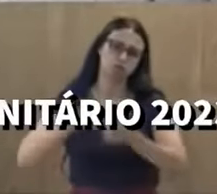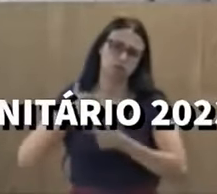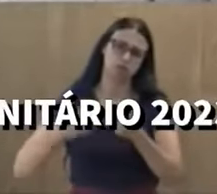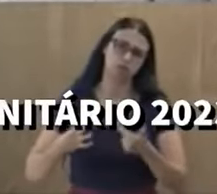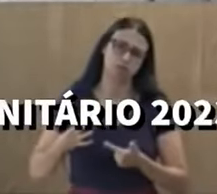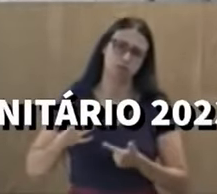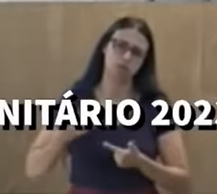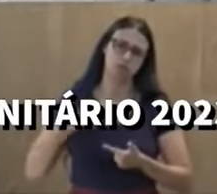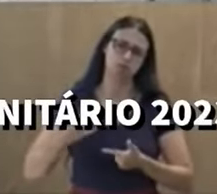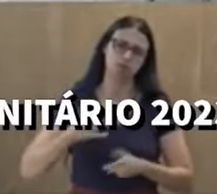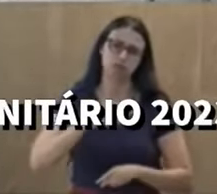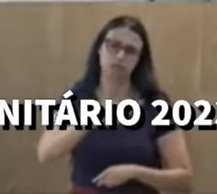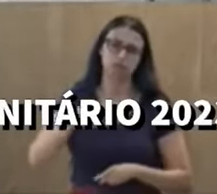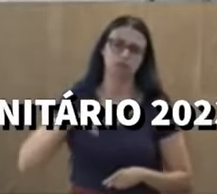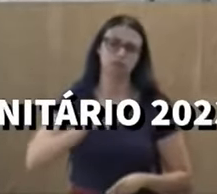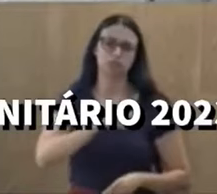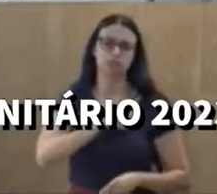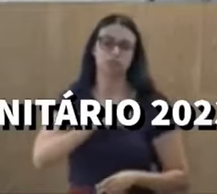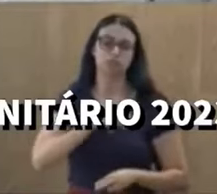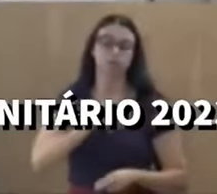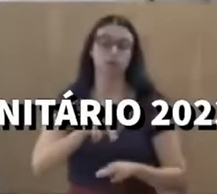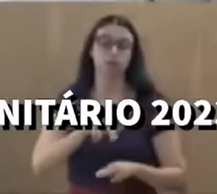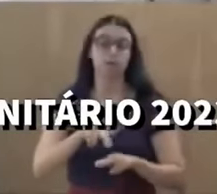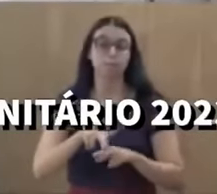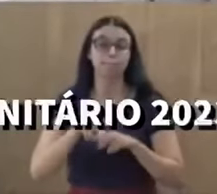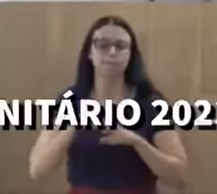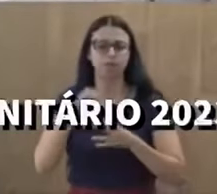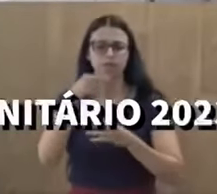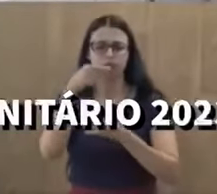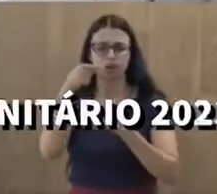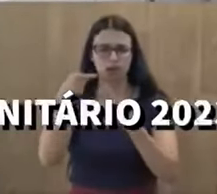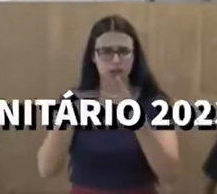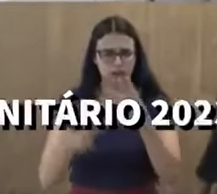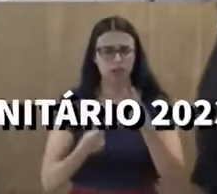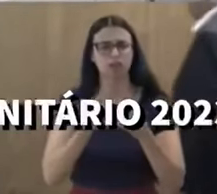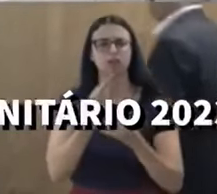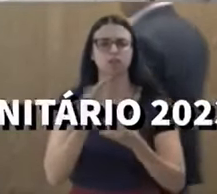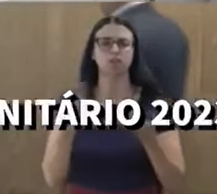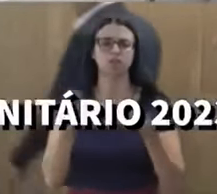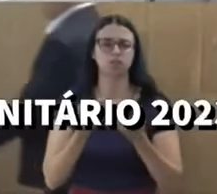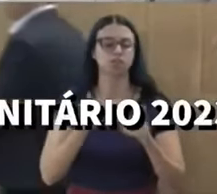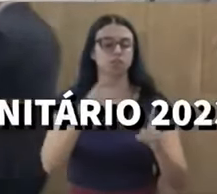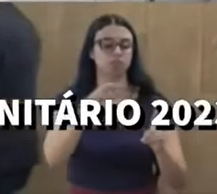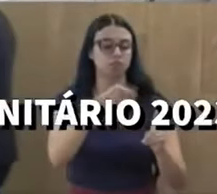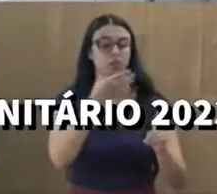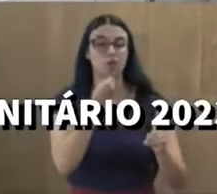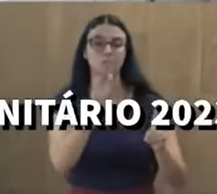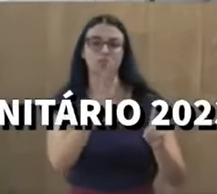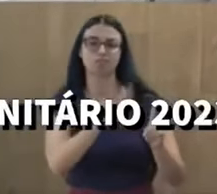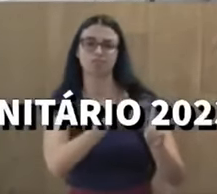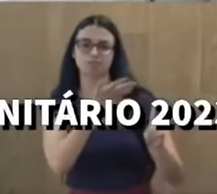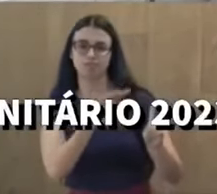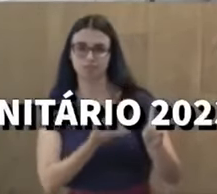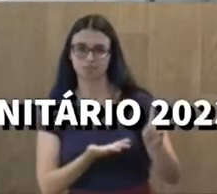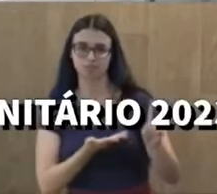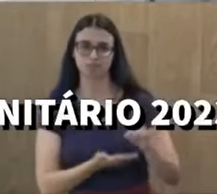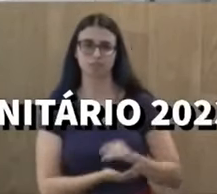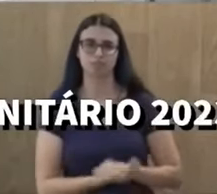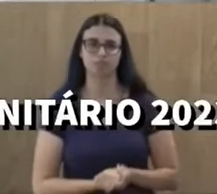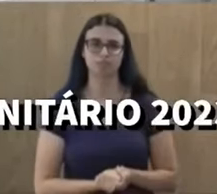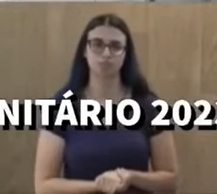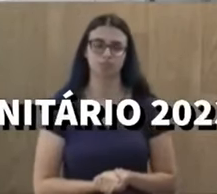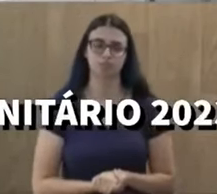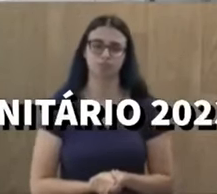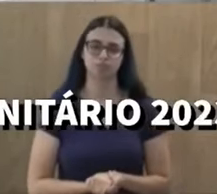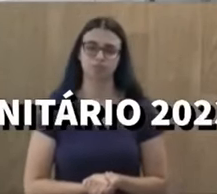desenvolvidos na cidade. E por este motivo, hoje, Ney Geraldo Pereira recebe o título Líder Comunitário